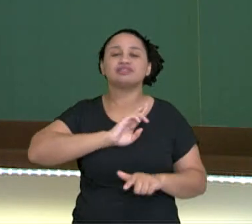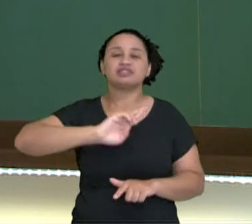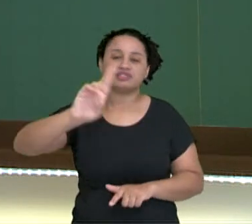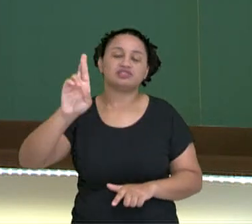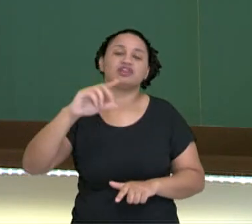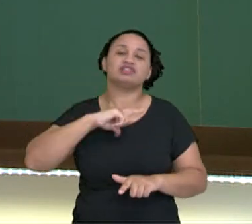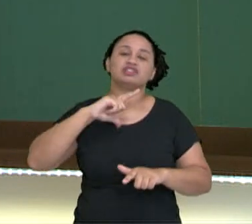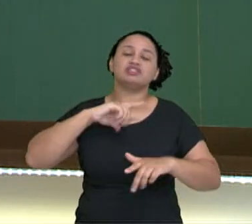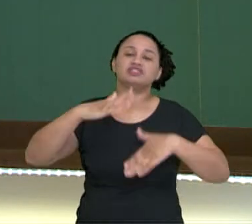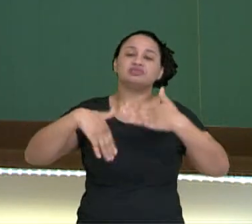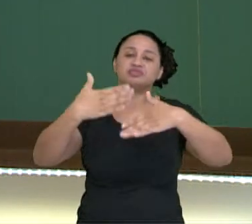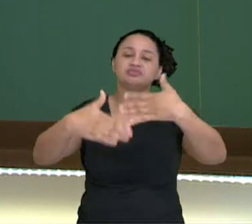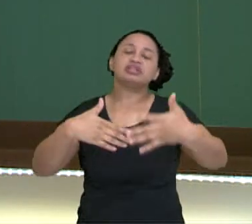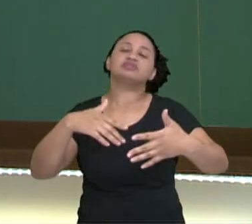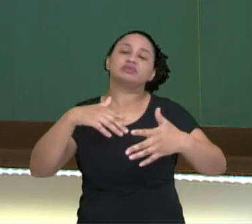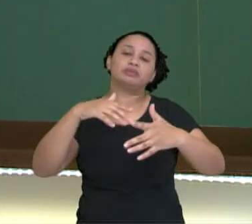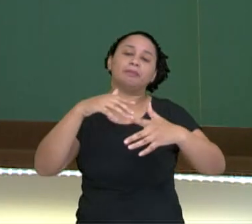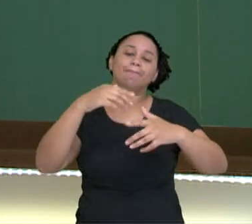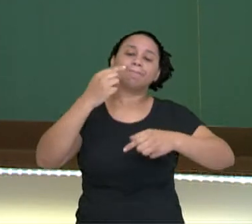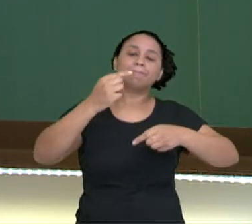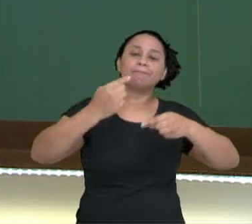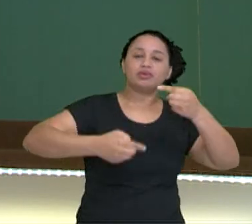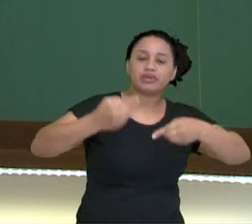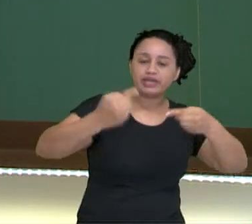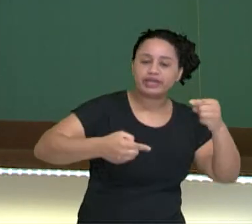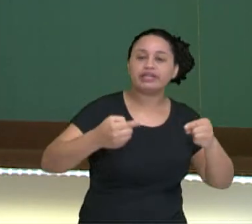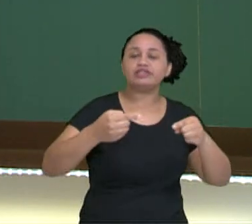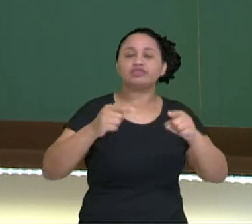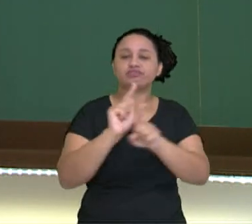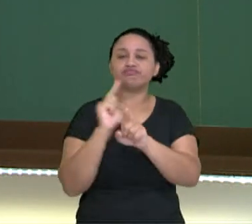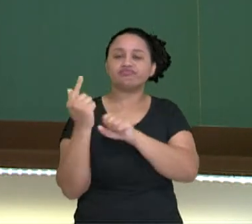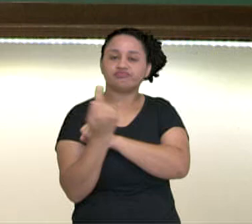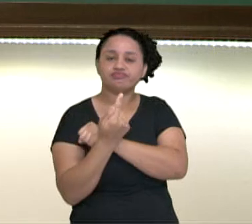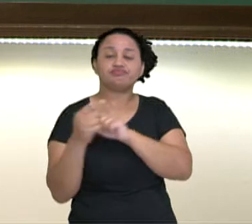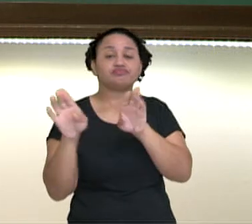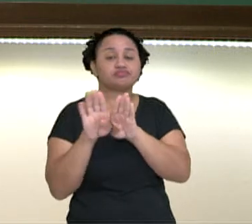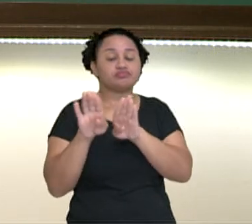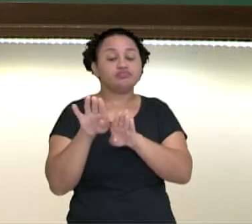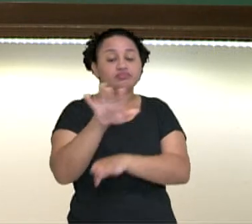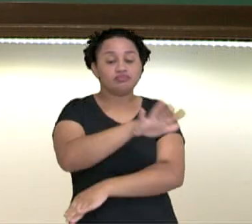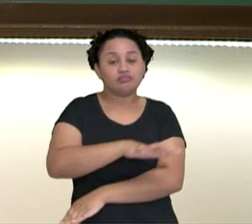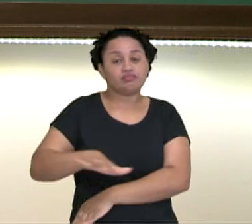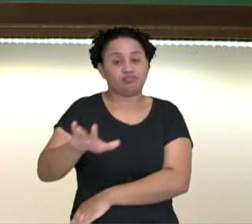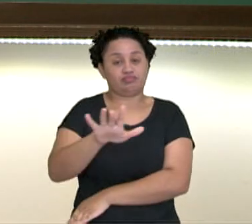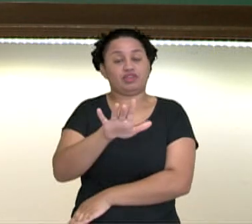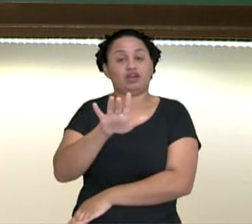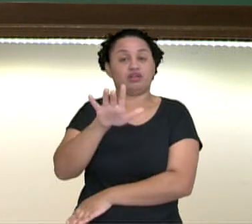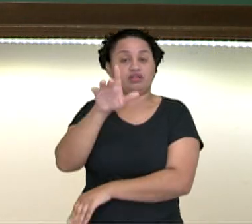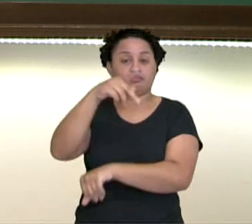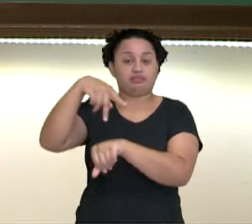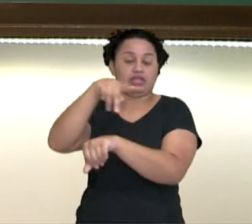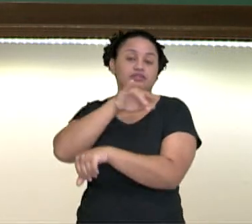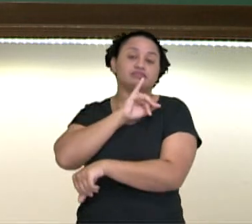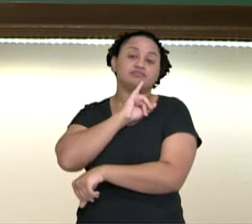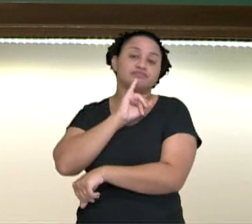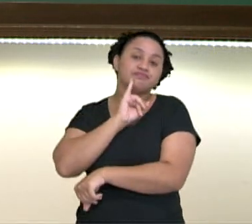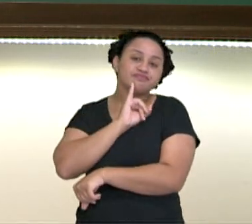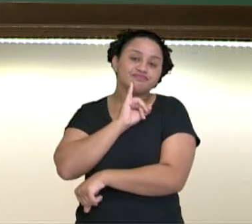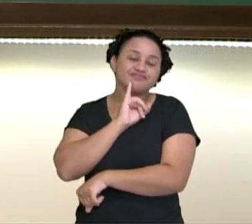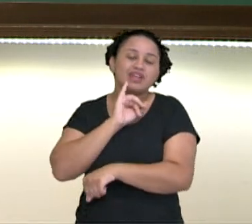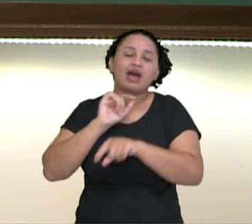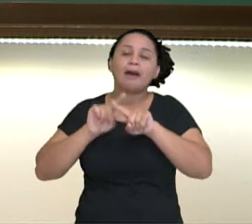todo geopolítico de disputas dentro dessas Irlandas. Mas a gente tem que pensar que esse conflito ele